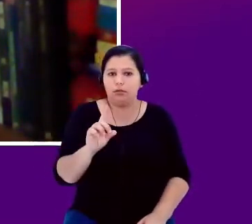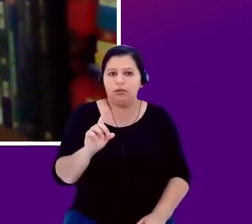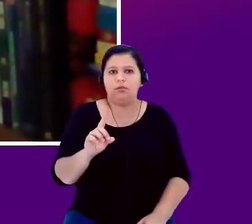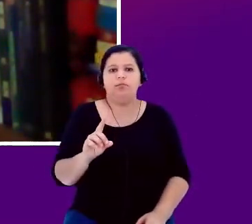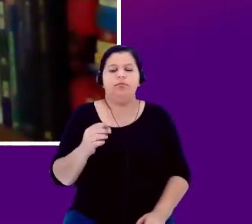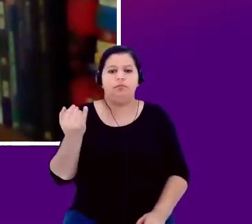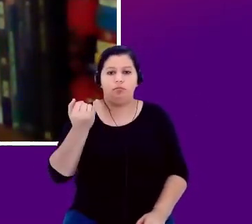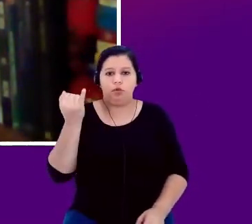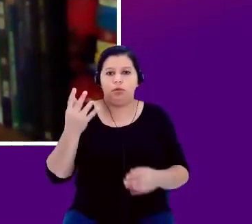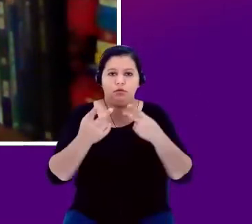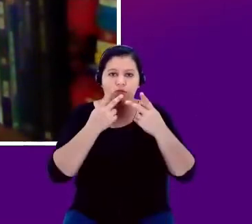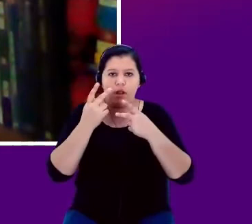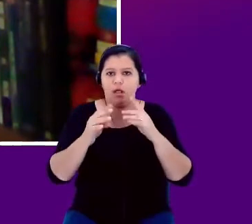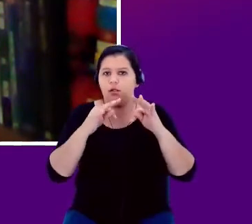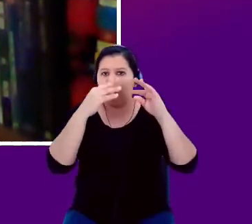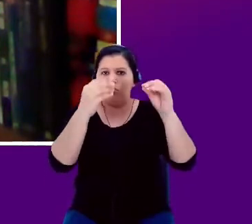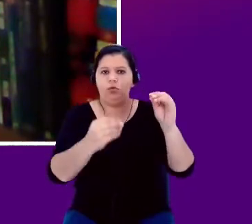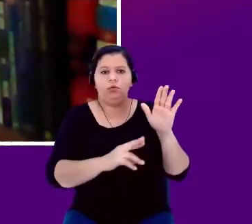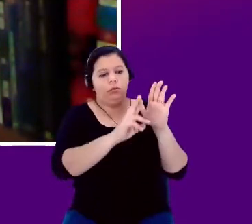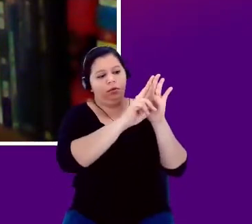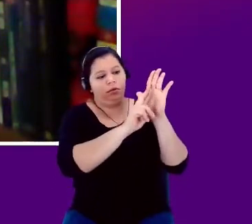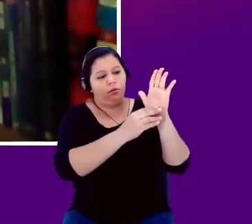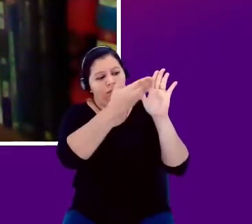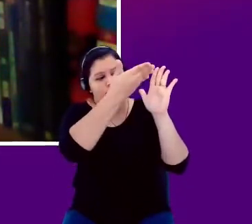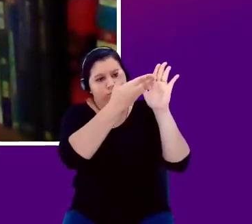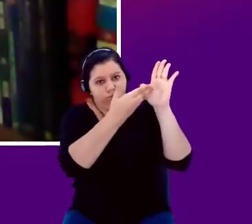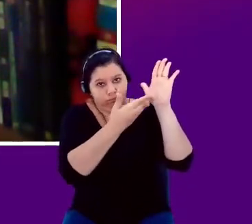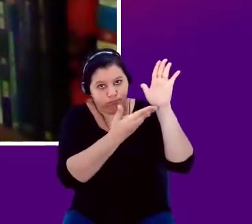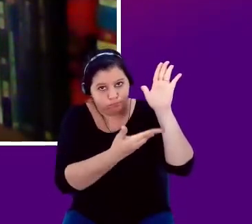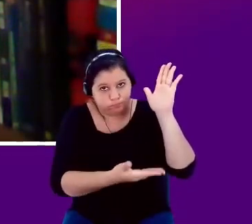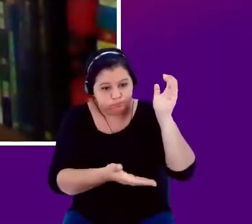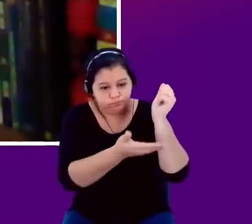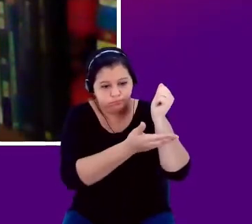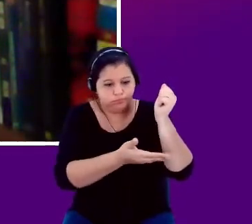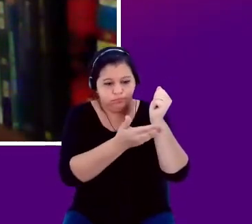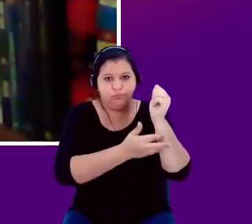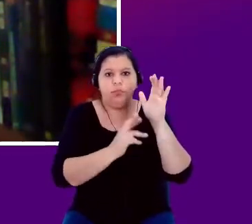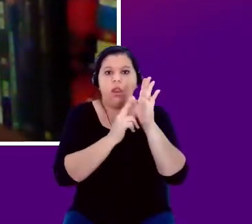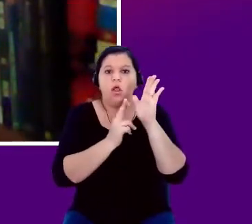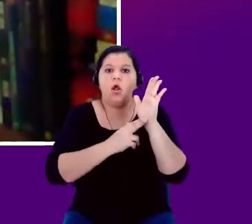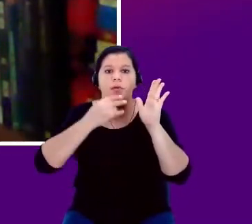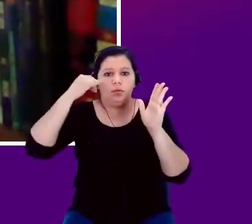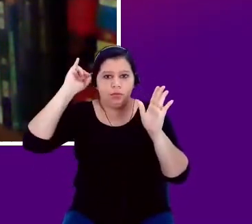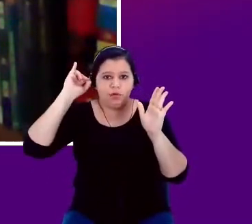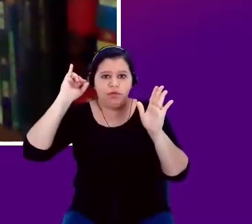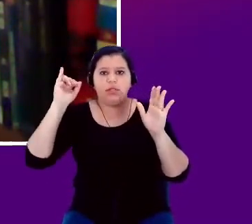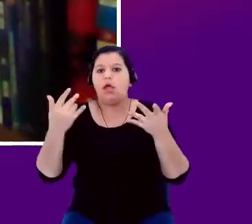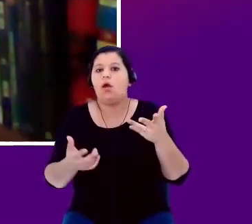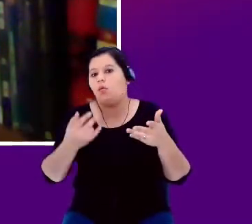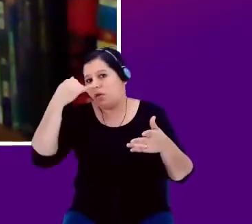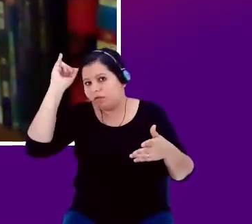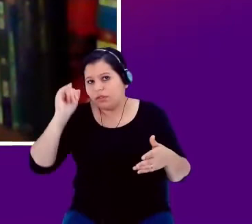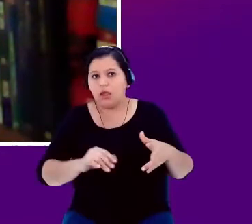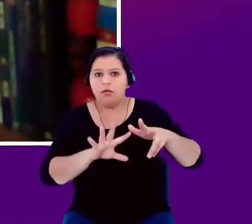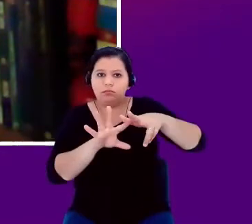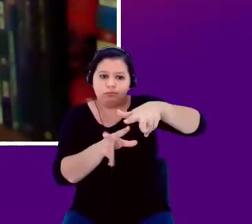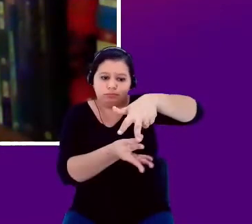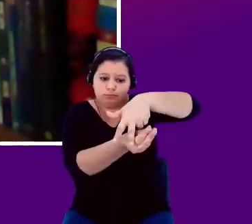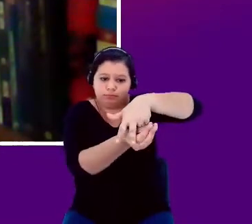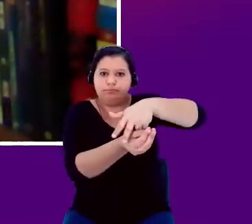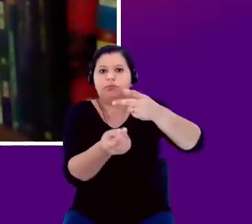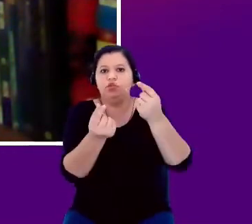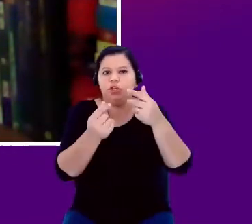mencionar também todo o arcabouço que existe hoje relacionado à norma de prevenção à lavagem de dinheiro. Então, uma norma que é muito